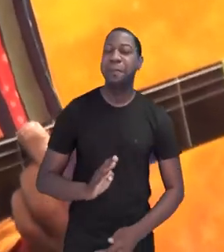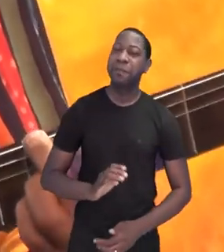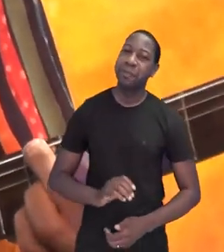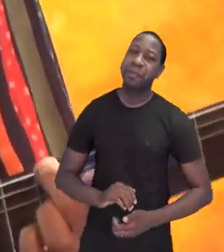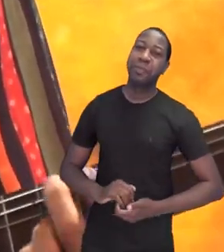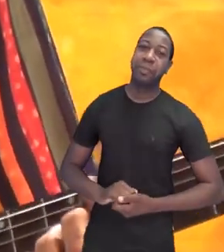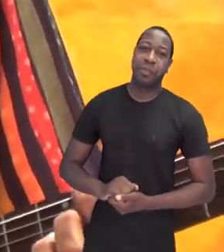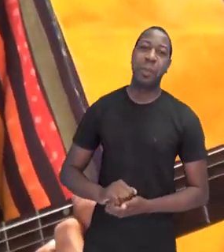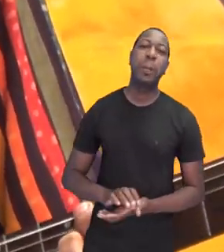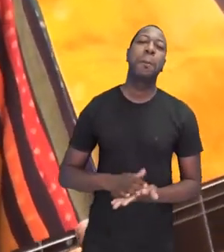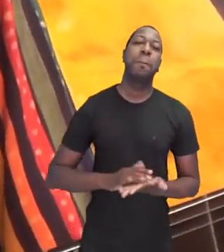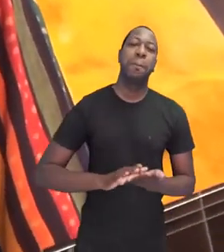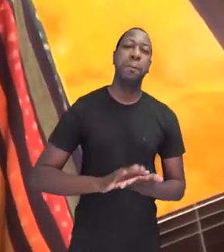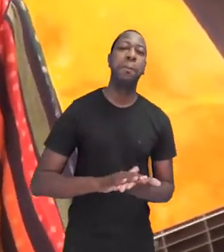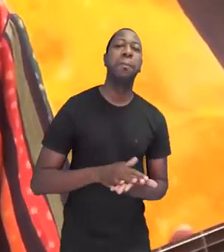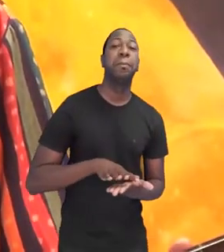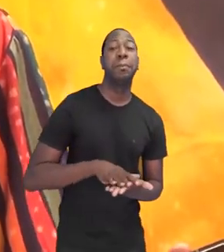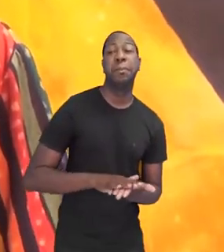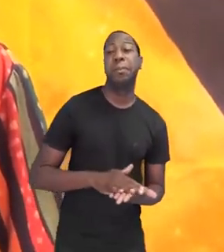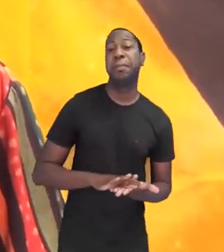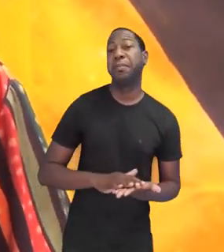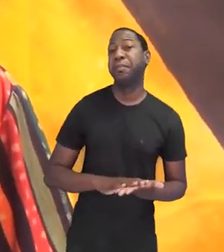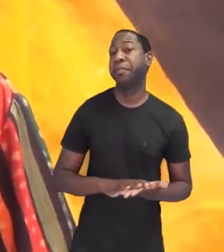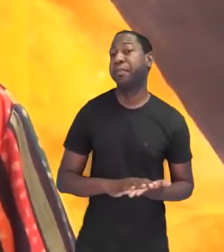outra era